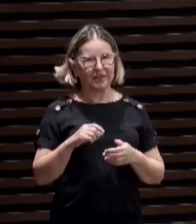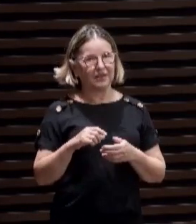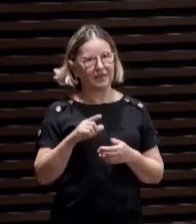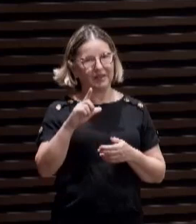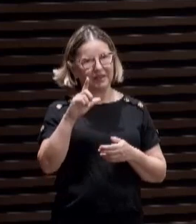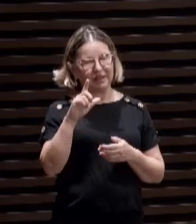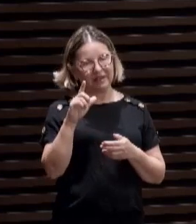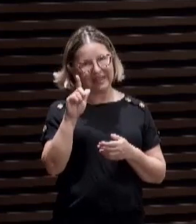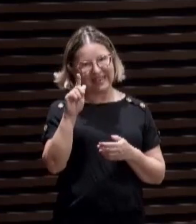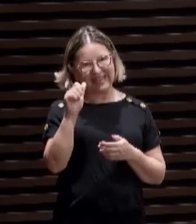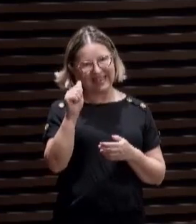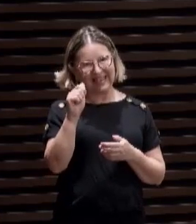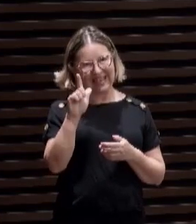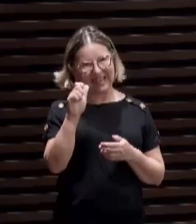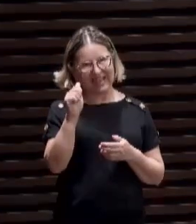ou salário.